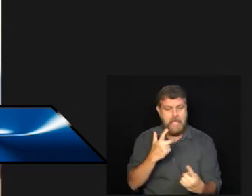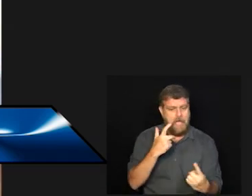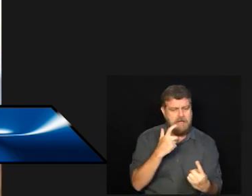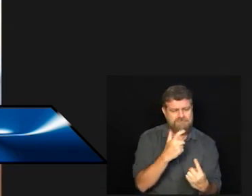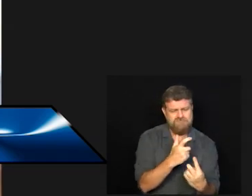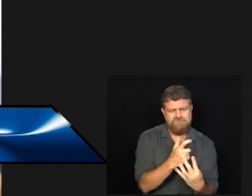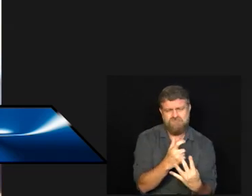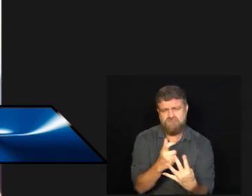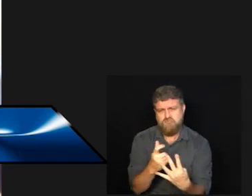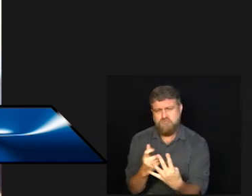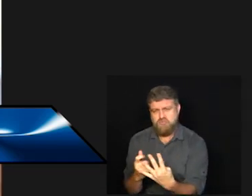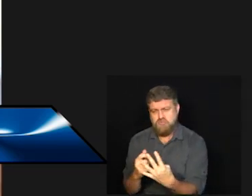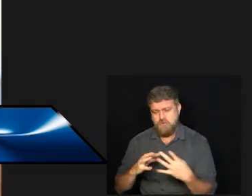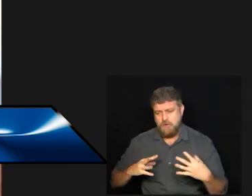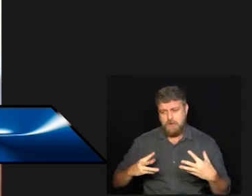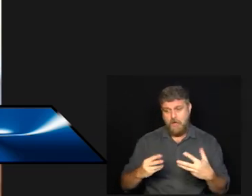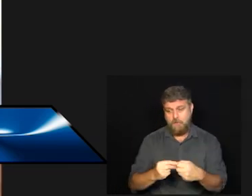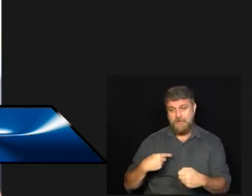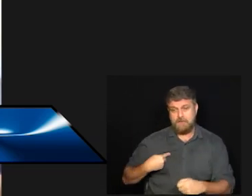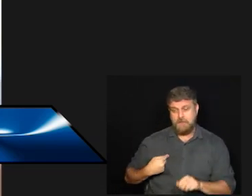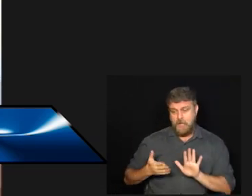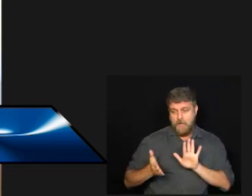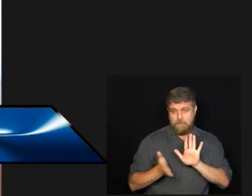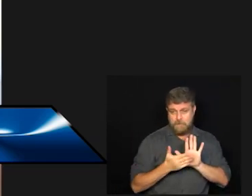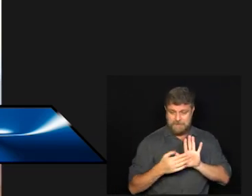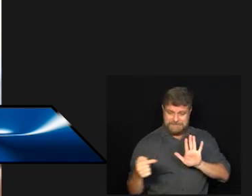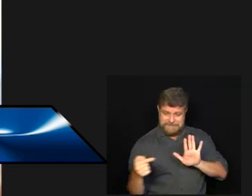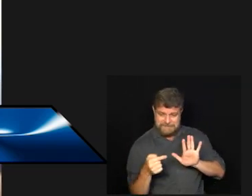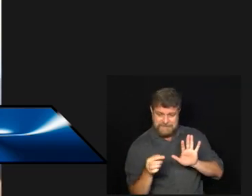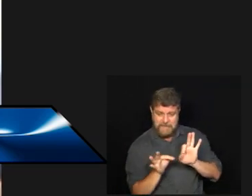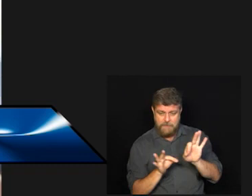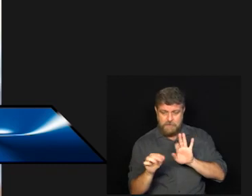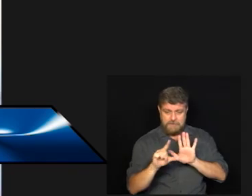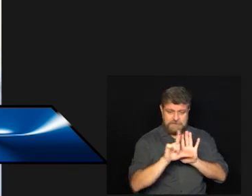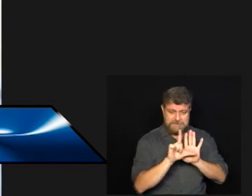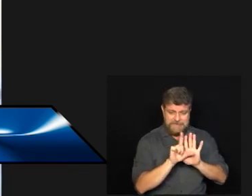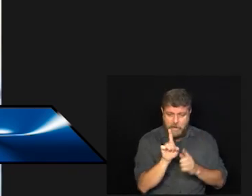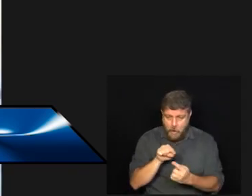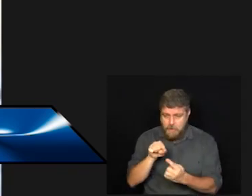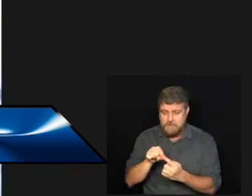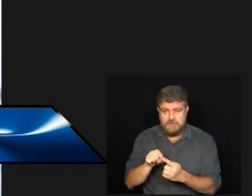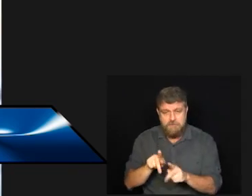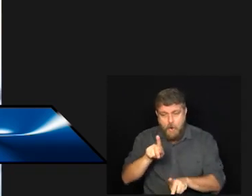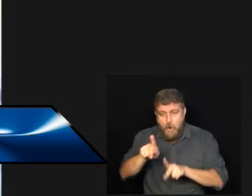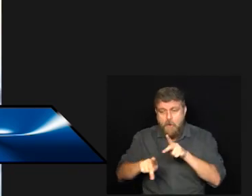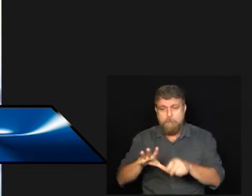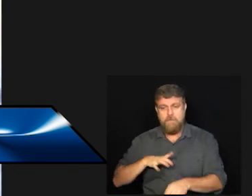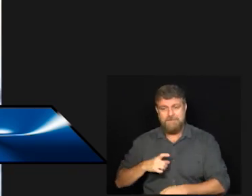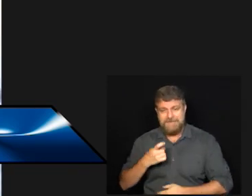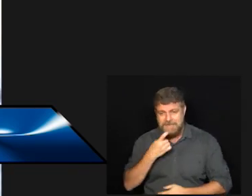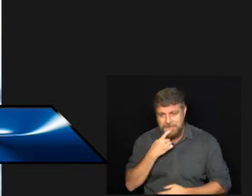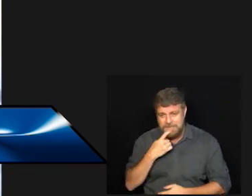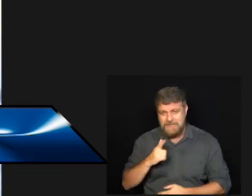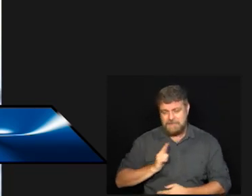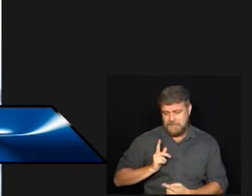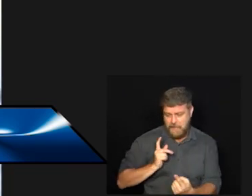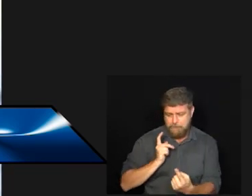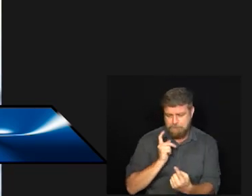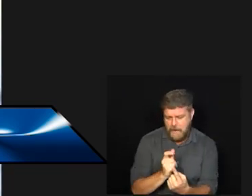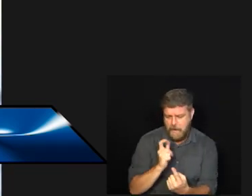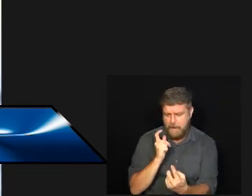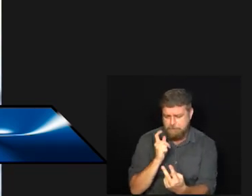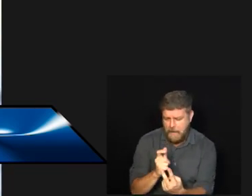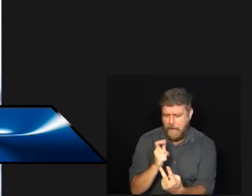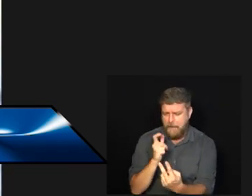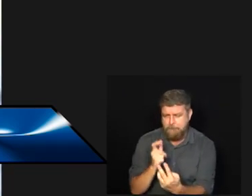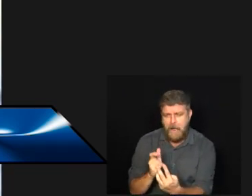que nós queremos com esse projeto é garantir que Campinas e os campineiros possam ter acesso à vacina. E